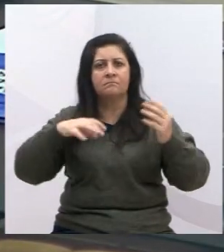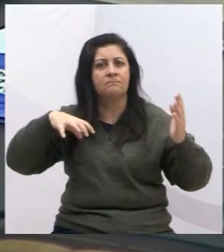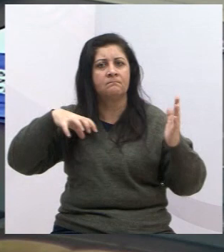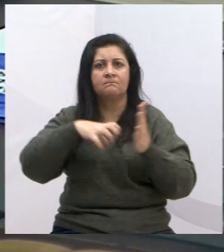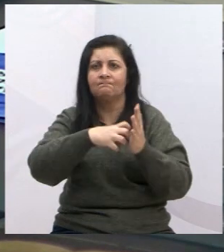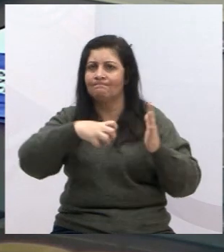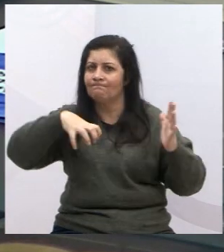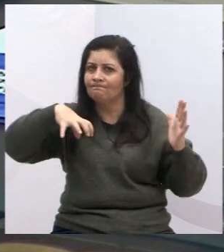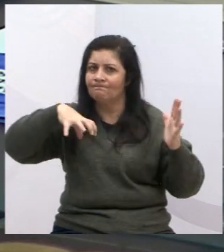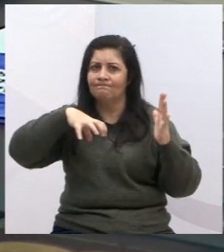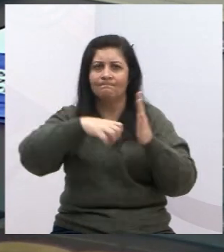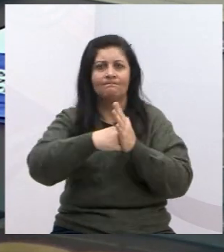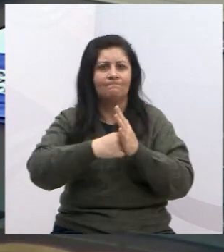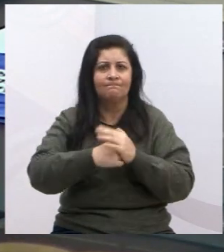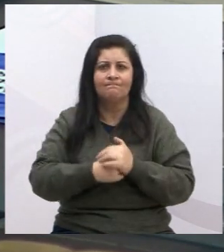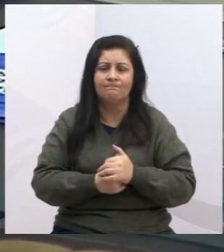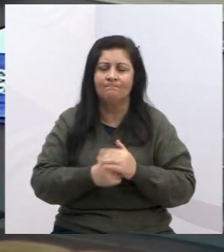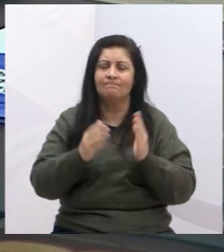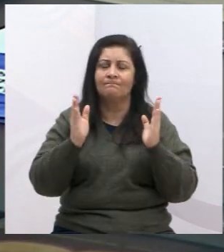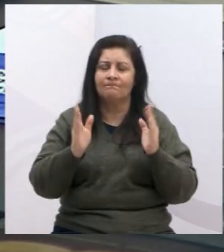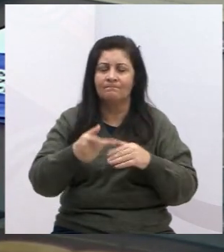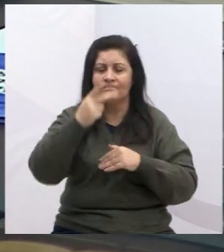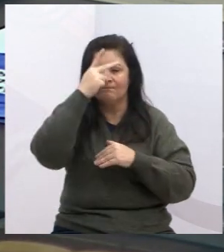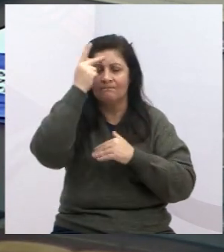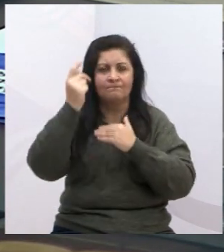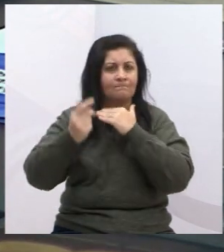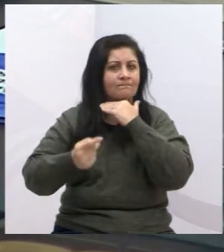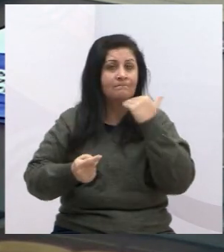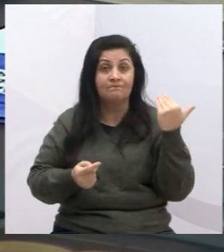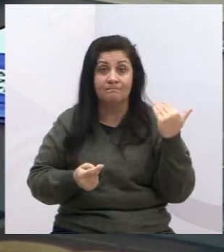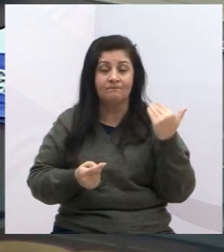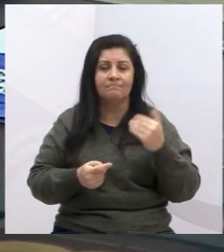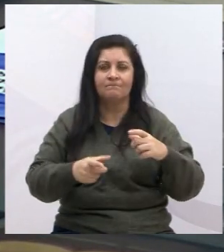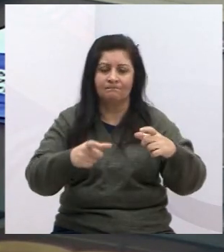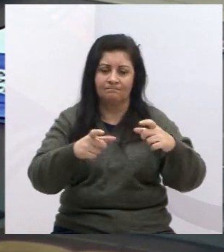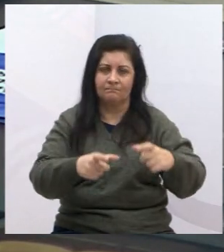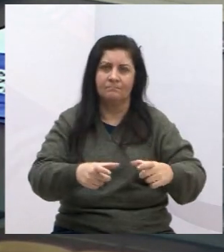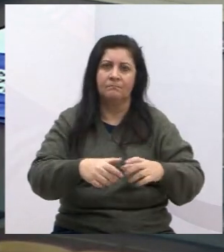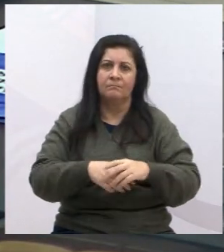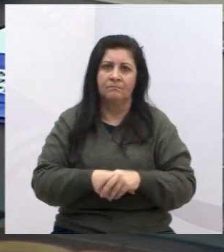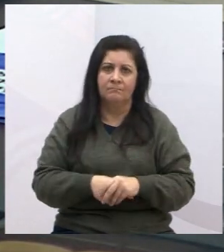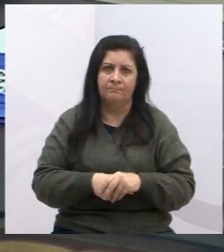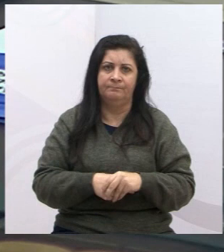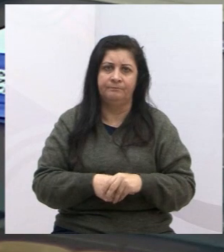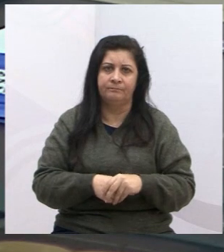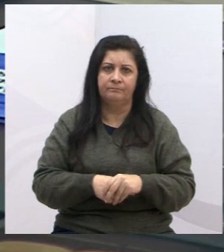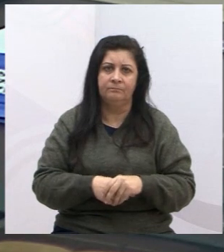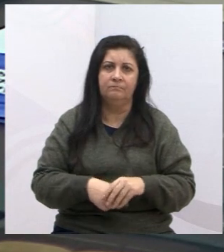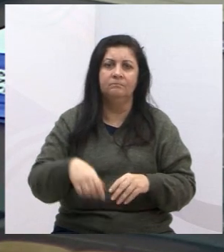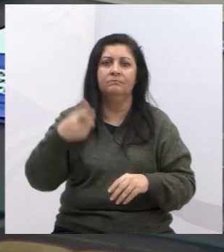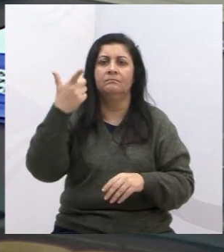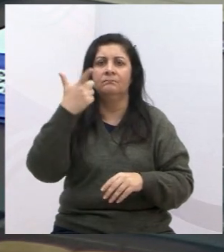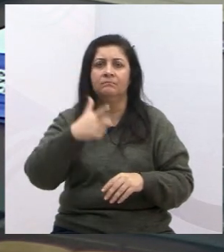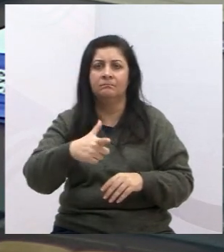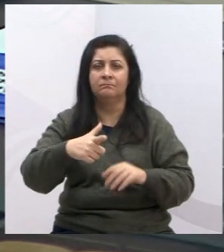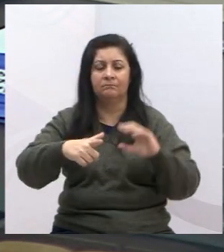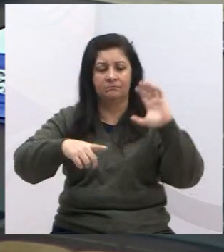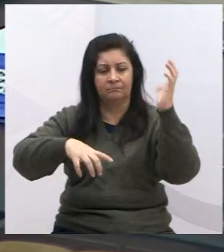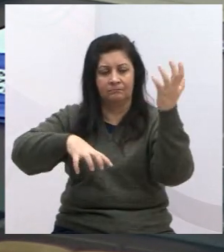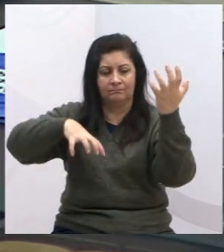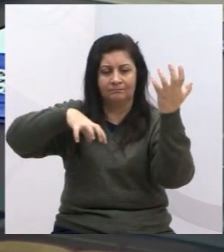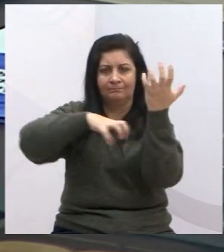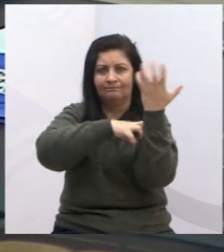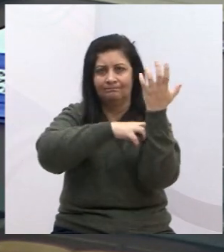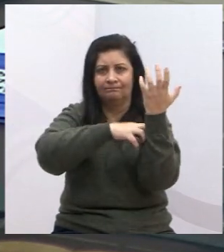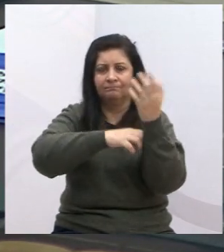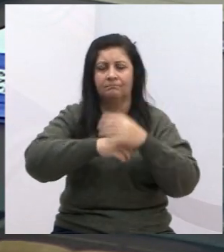ali de casos fatal. O rapaz do Parque Meia Lua faleceu naquele local. Tornaram, bateu o carro de novo na árvore.